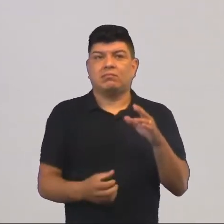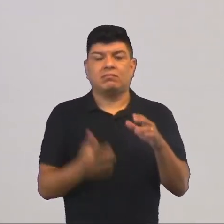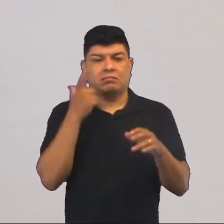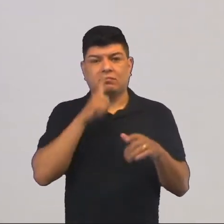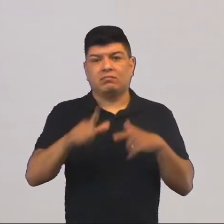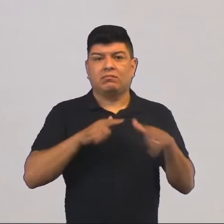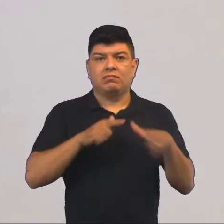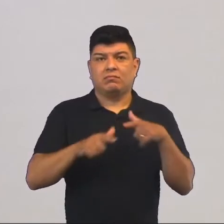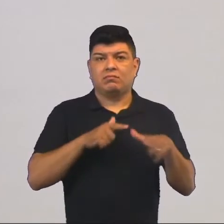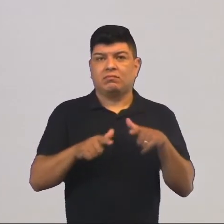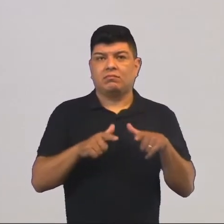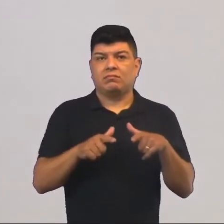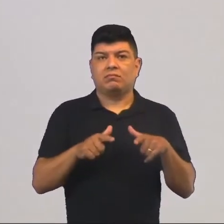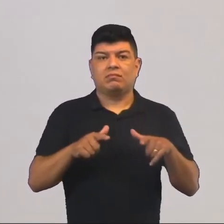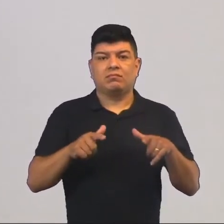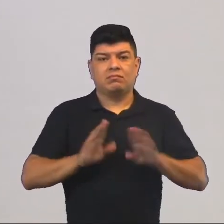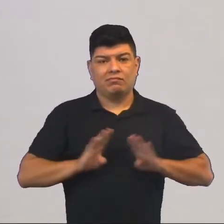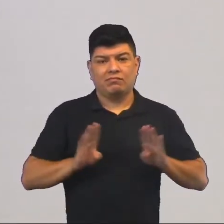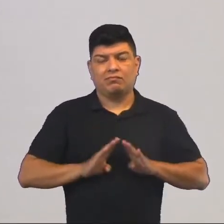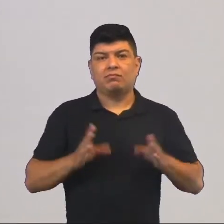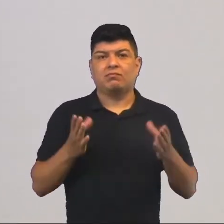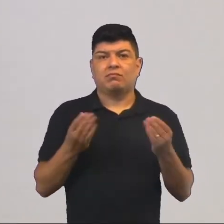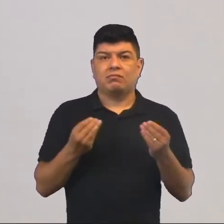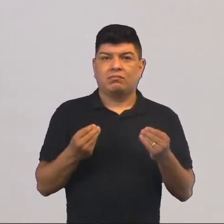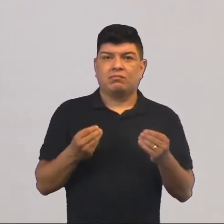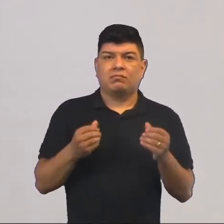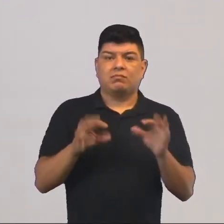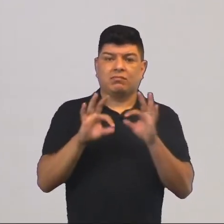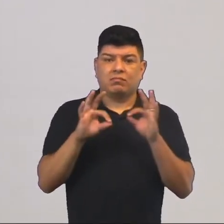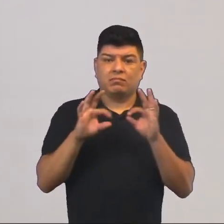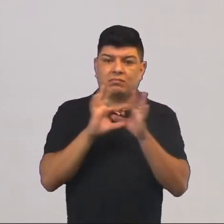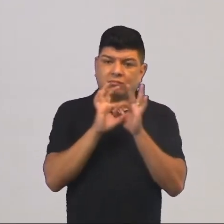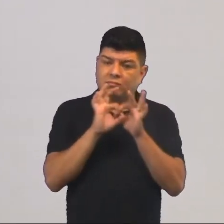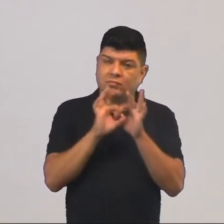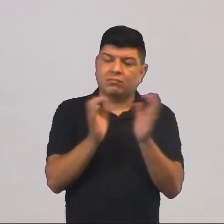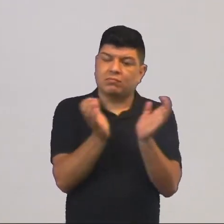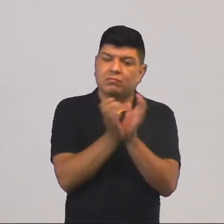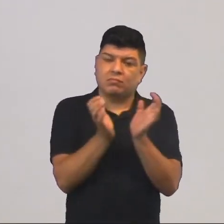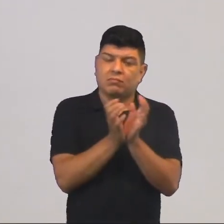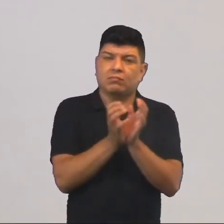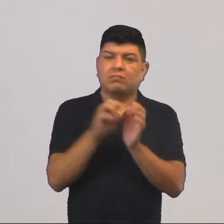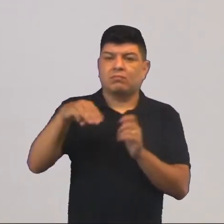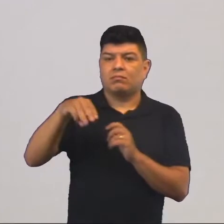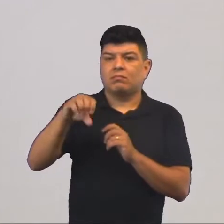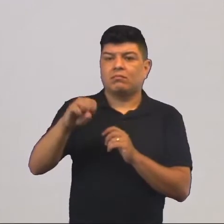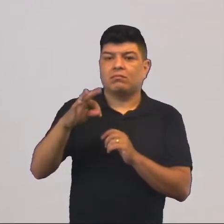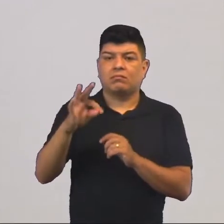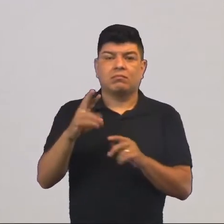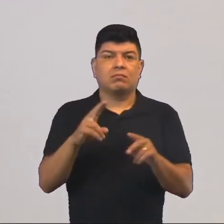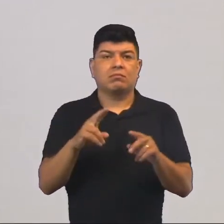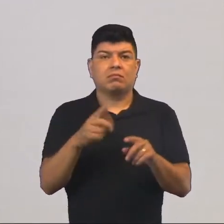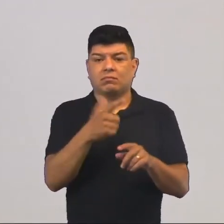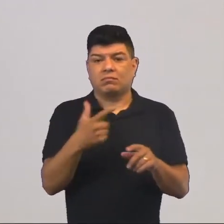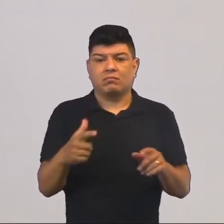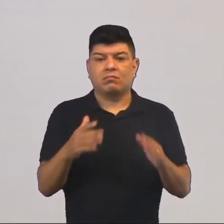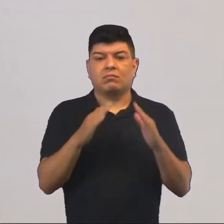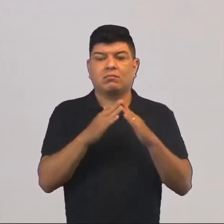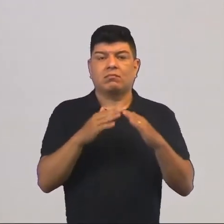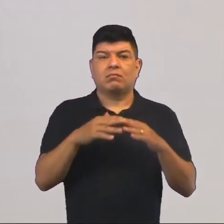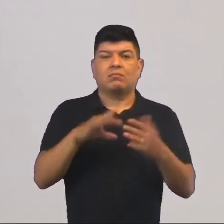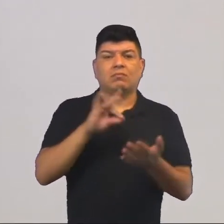nem todas as pessoas tinham acesso a isso. O pequeno produtor não conseguia comprar o maquinário de primeira. Então,